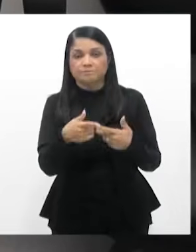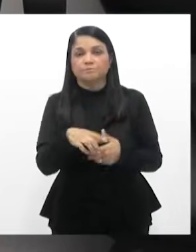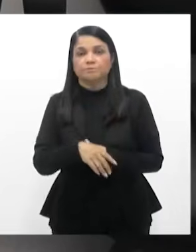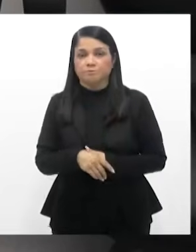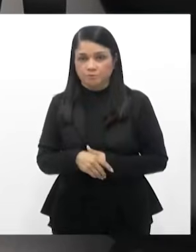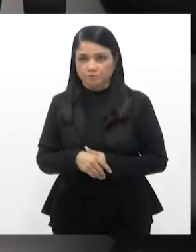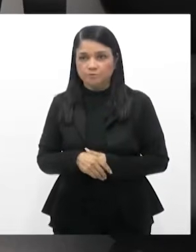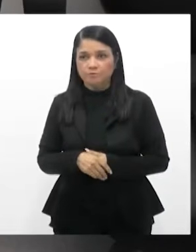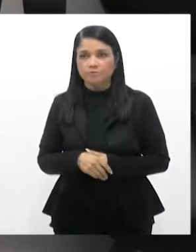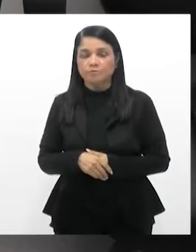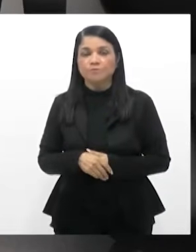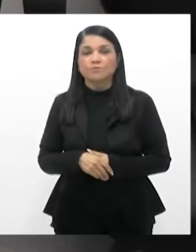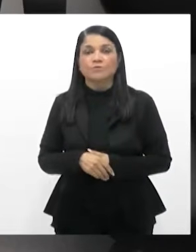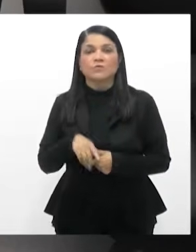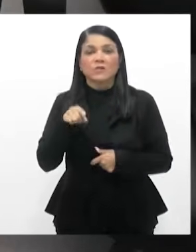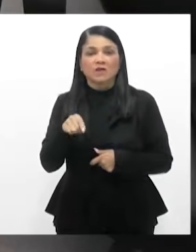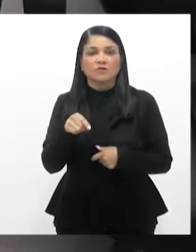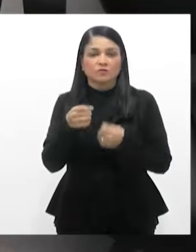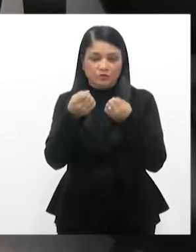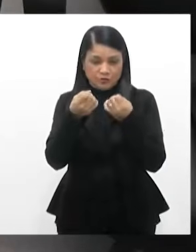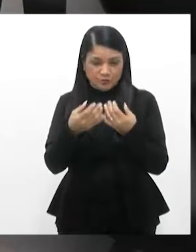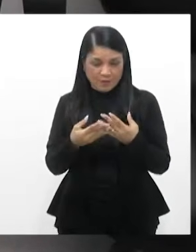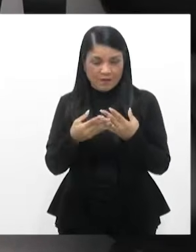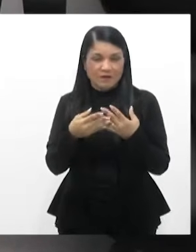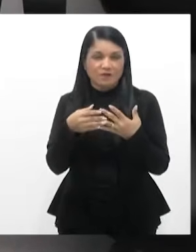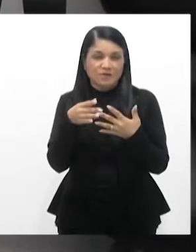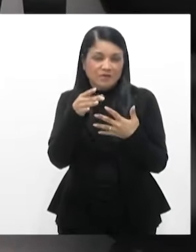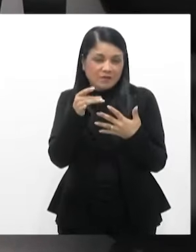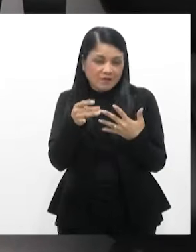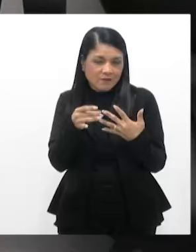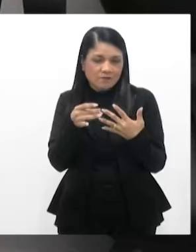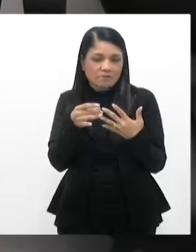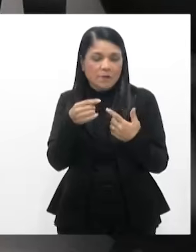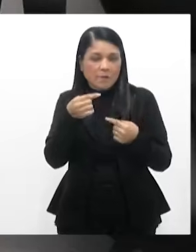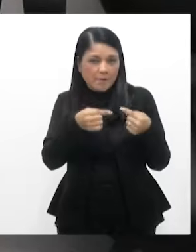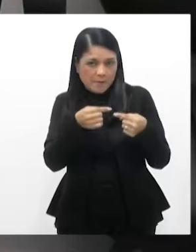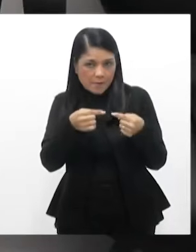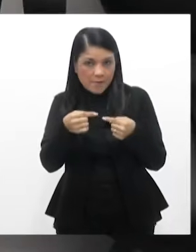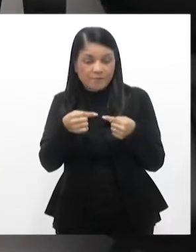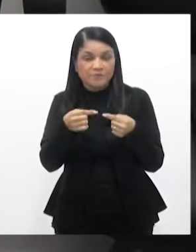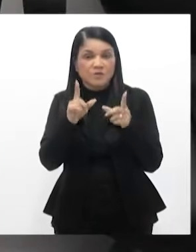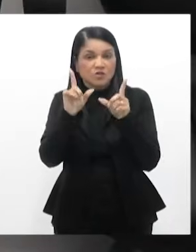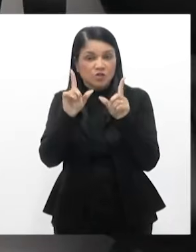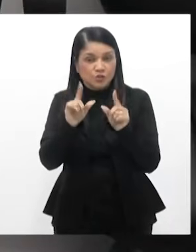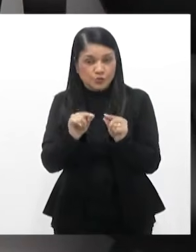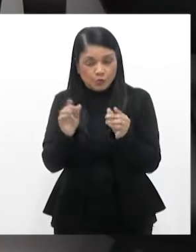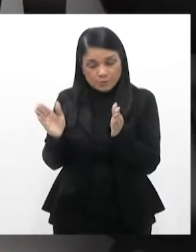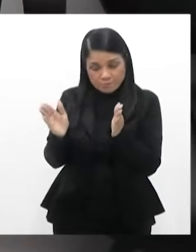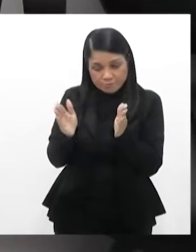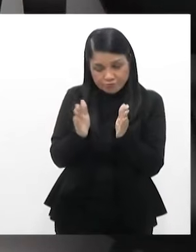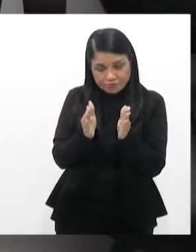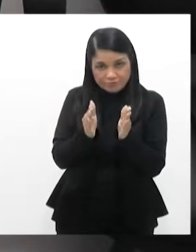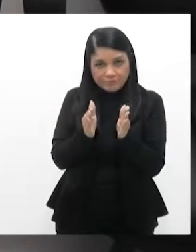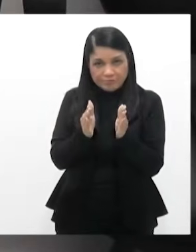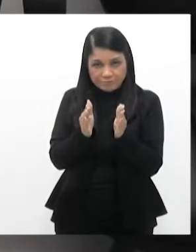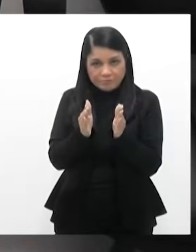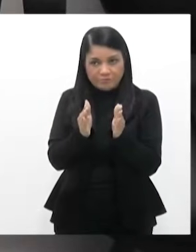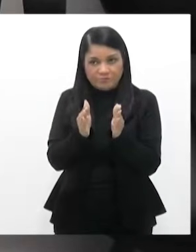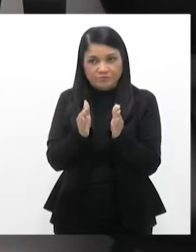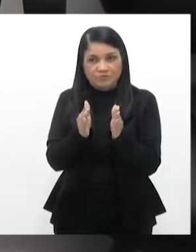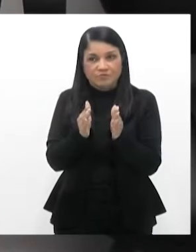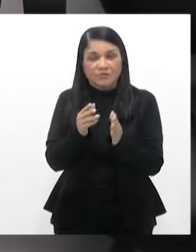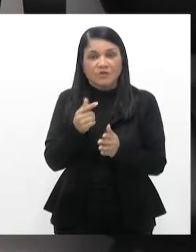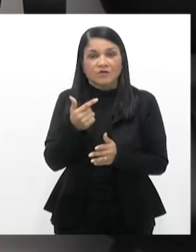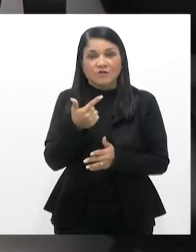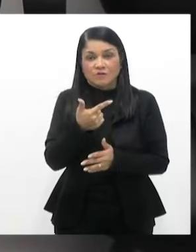Mas aí trago o ponto aqui delicado para ampliar essa discussão. Reduzir esse prazo para apenas